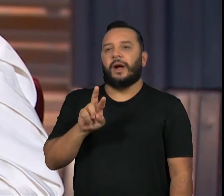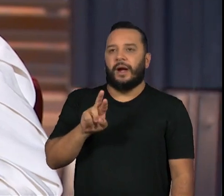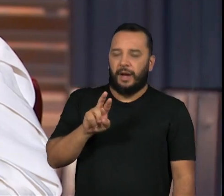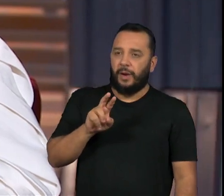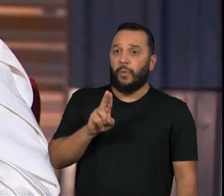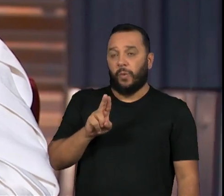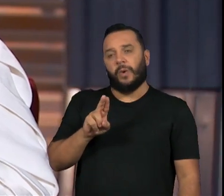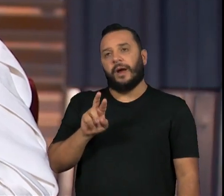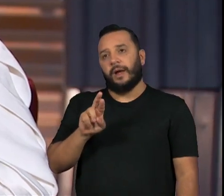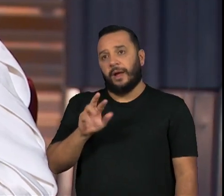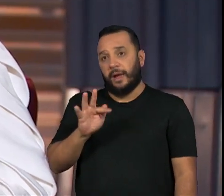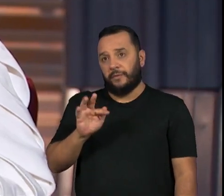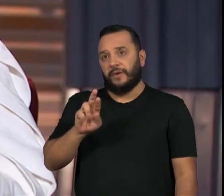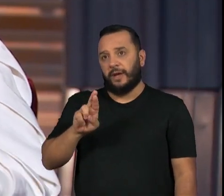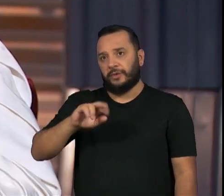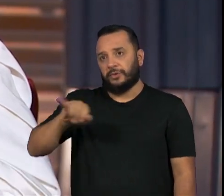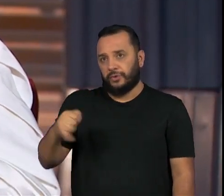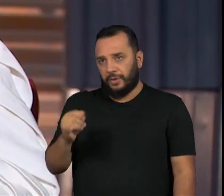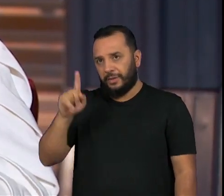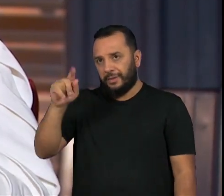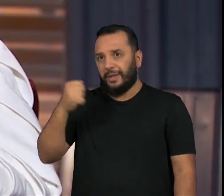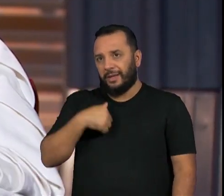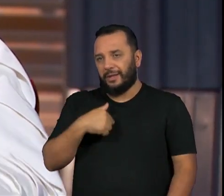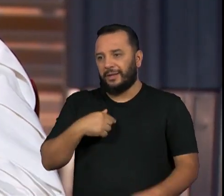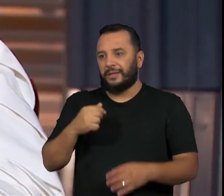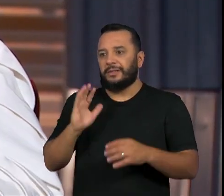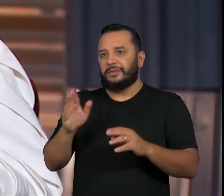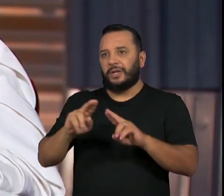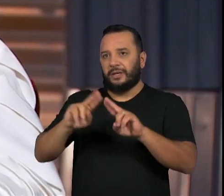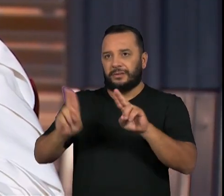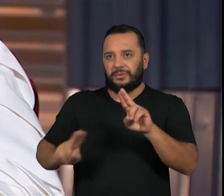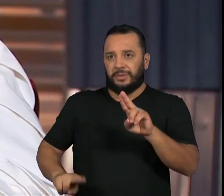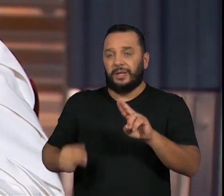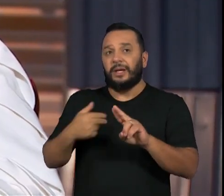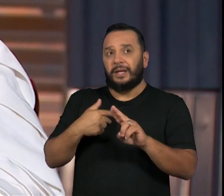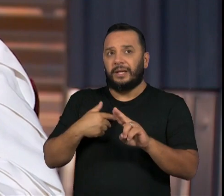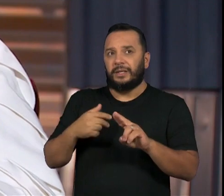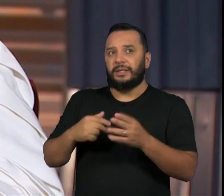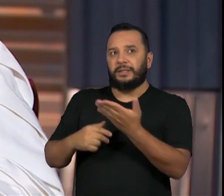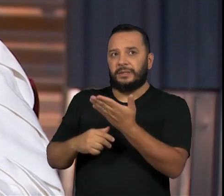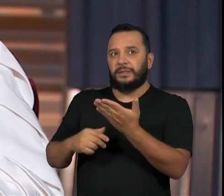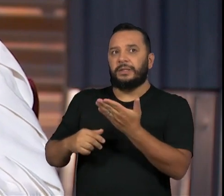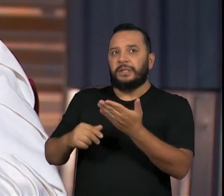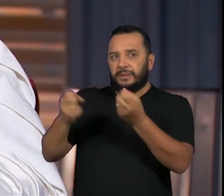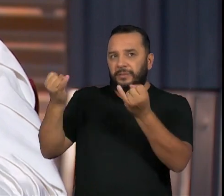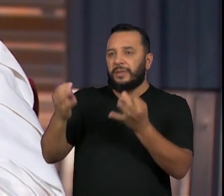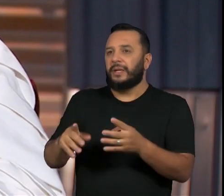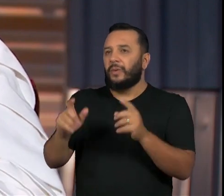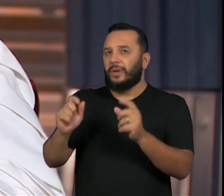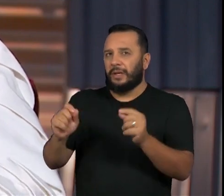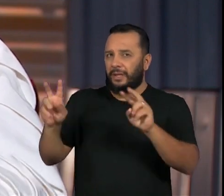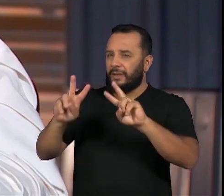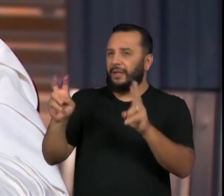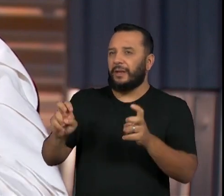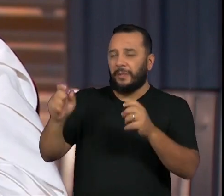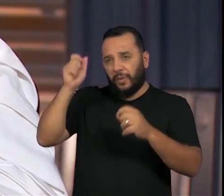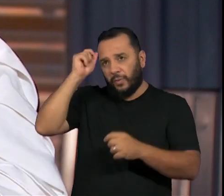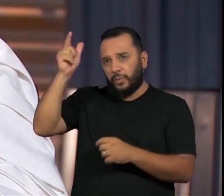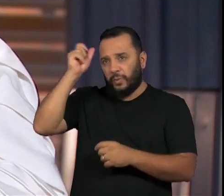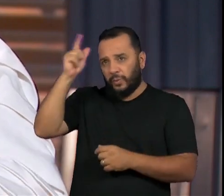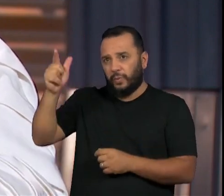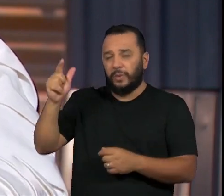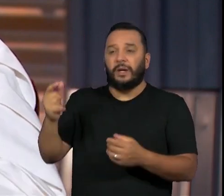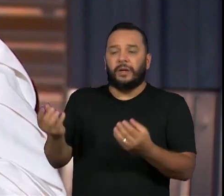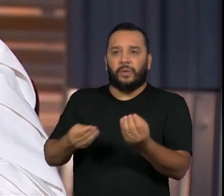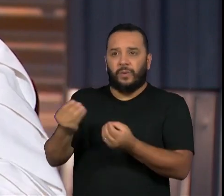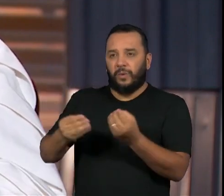de A Verdade Seduzida, e ele traz um conceito de cultura, né, que faz a gente pensar, né, que é a nossa relação conosco, com o mundo